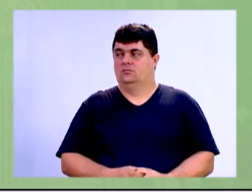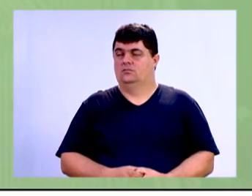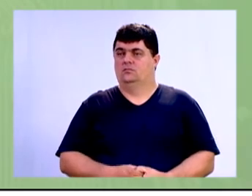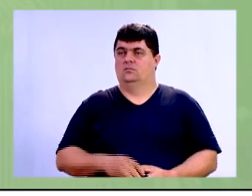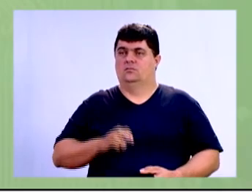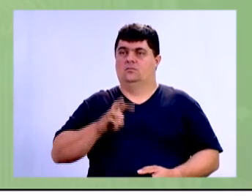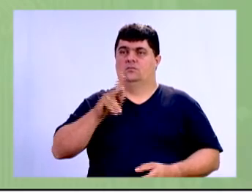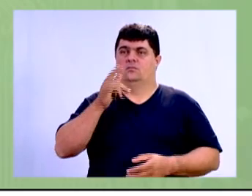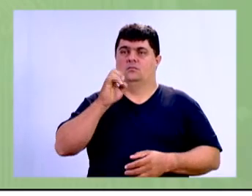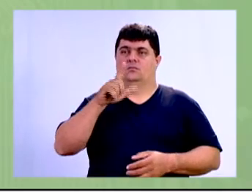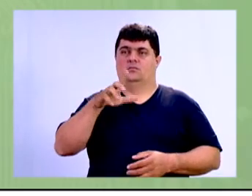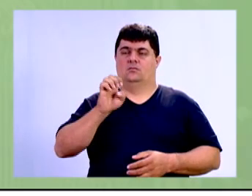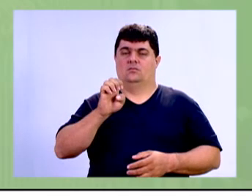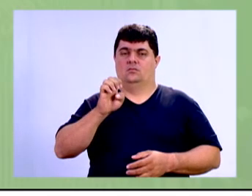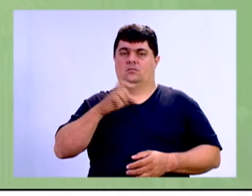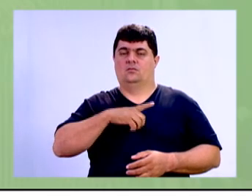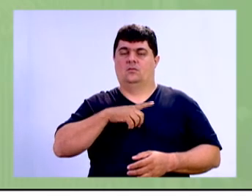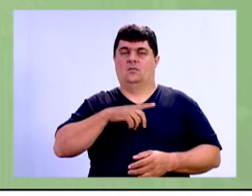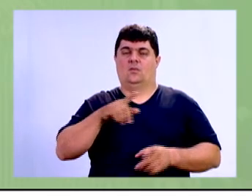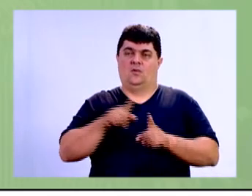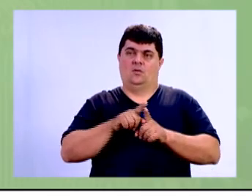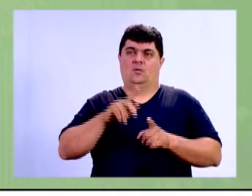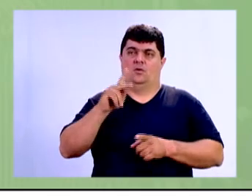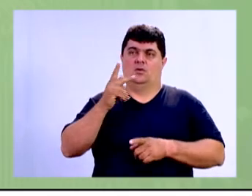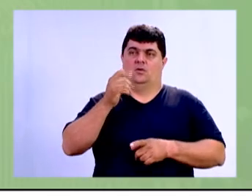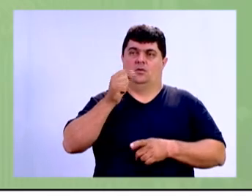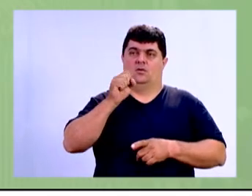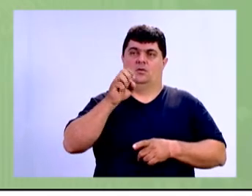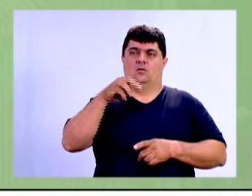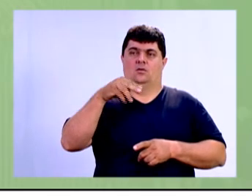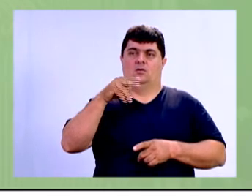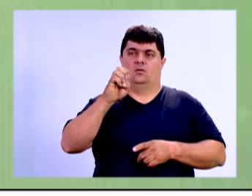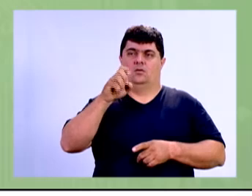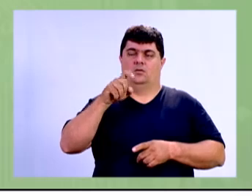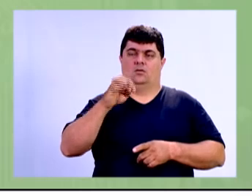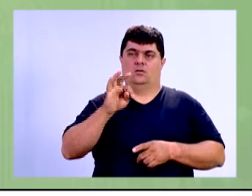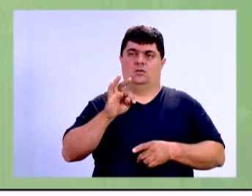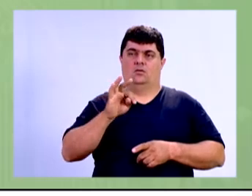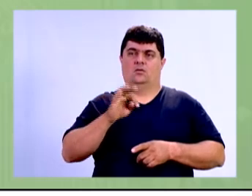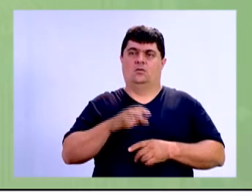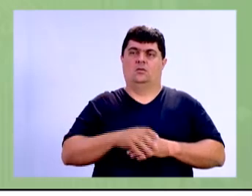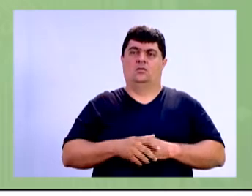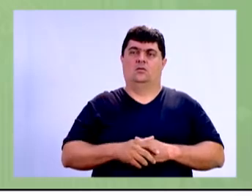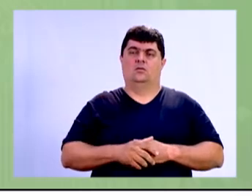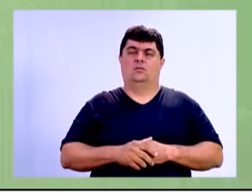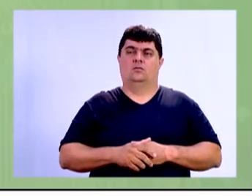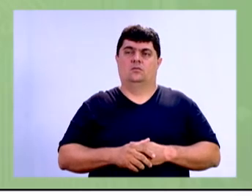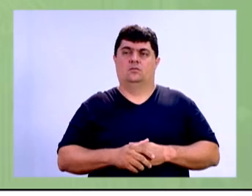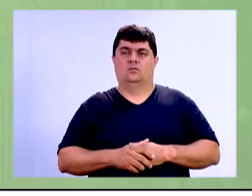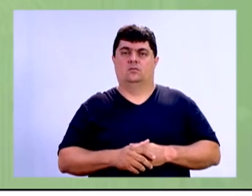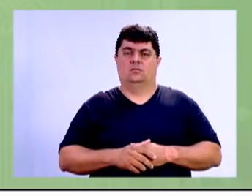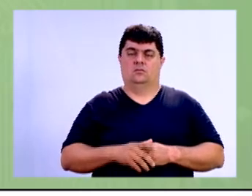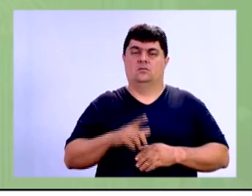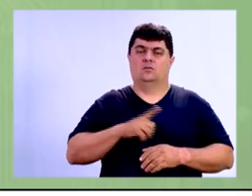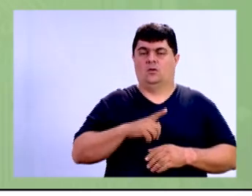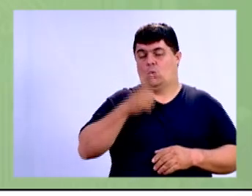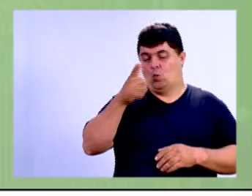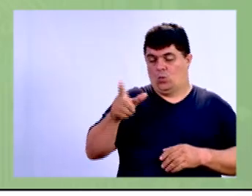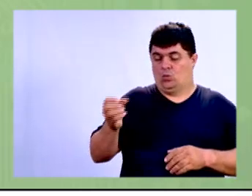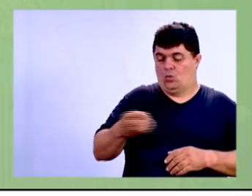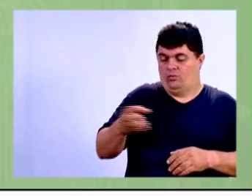While e hasNext, eu acabei riscando aqui, né, mas tudo bem. Enquanto tiver um próximo no meu